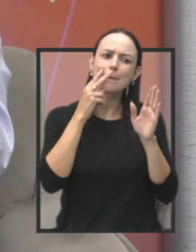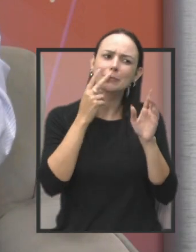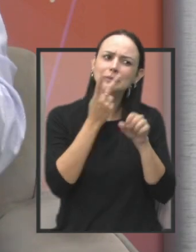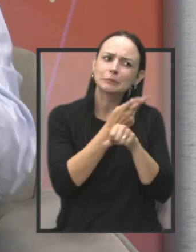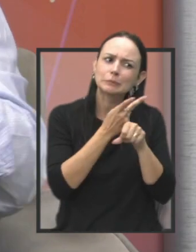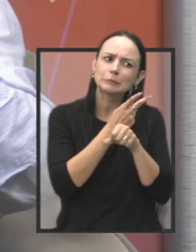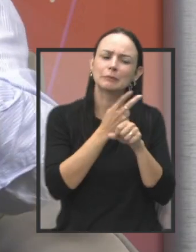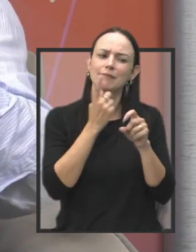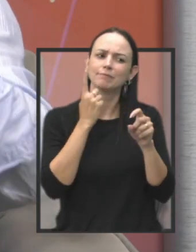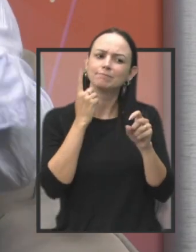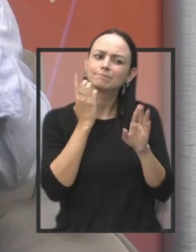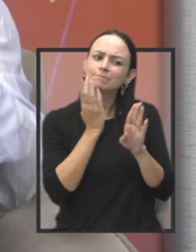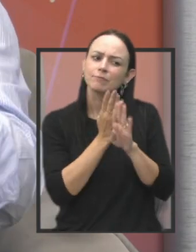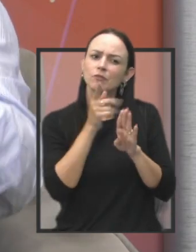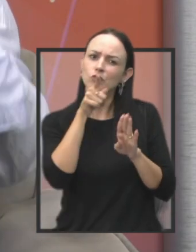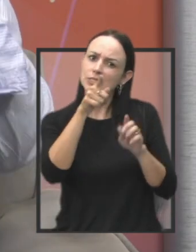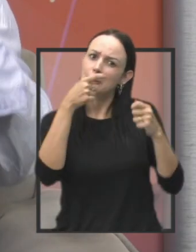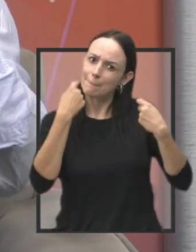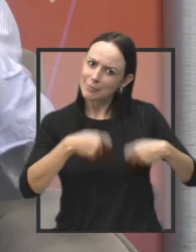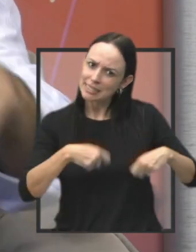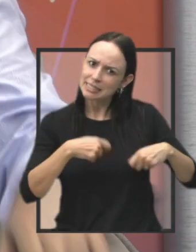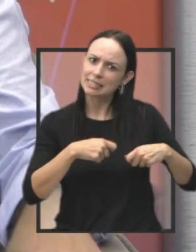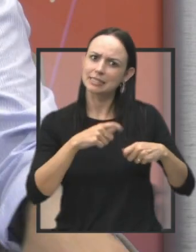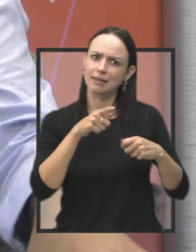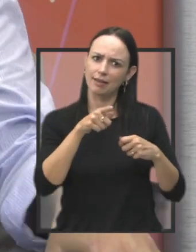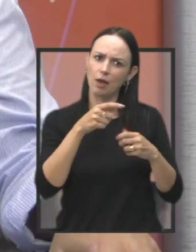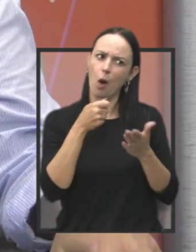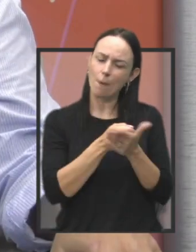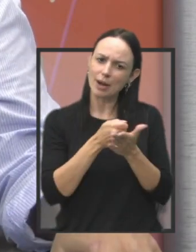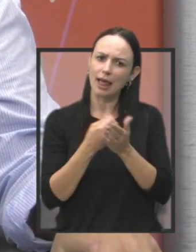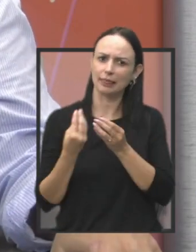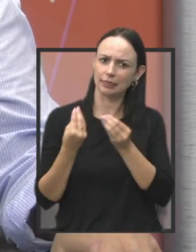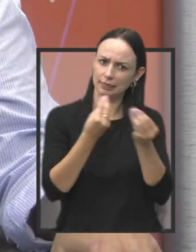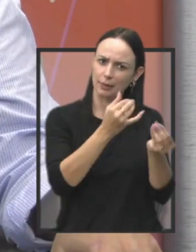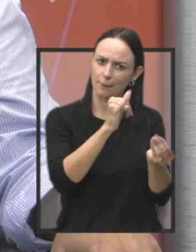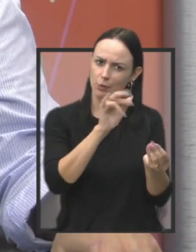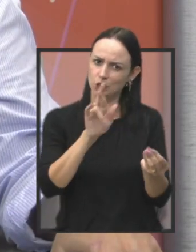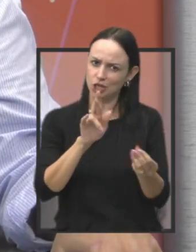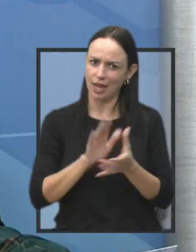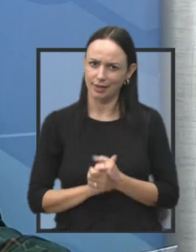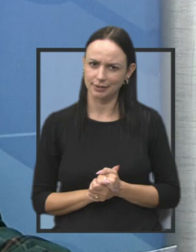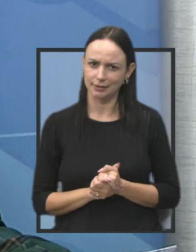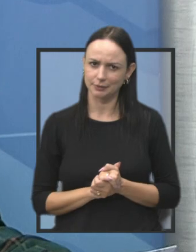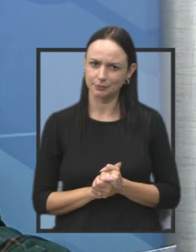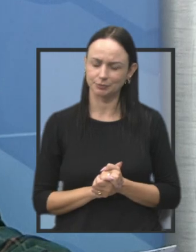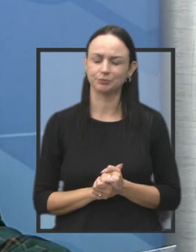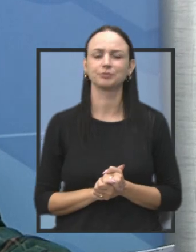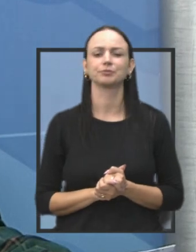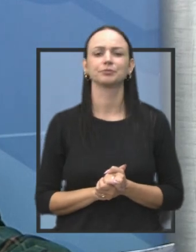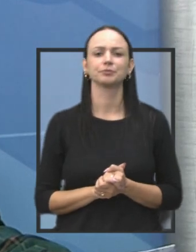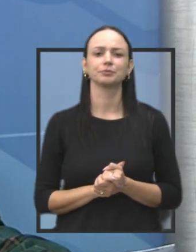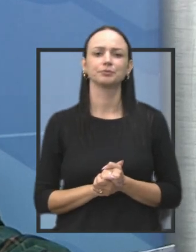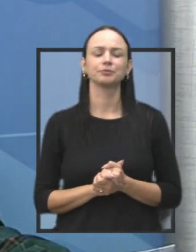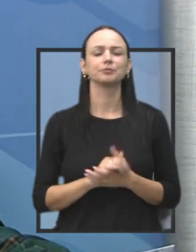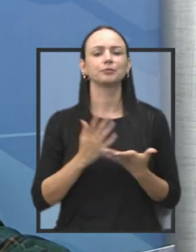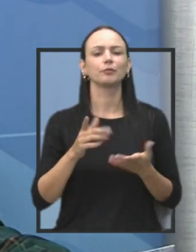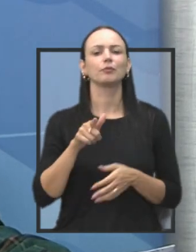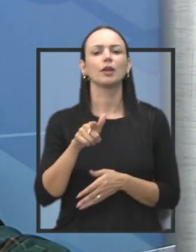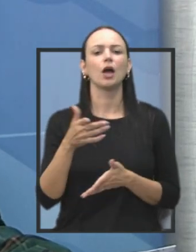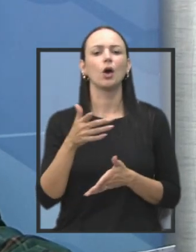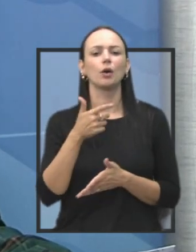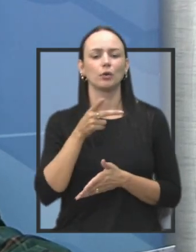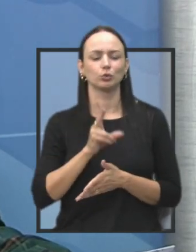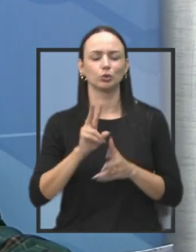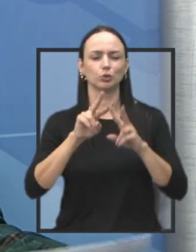de verificar se o contribuinte está obrigado à entrega da declaração de imposto de renda. Júnior, e falando também desse assunto,